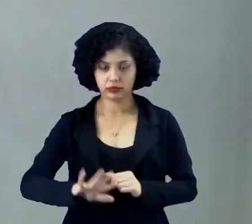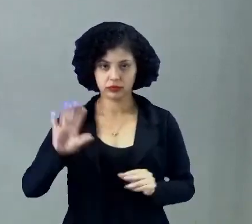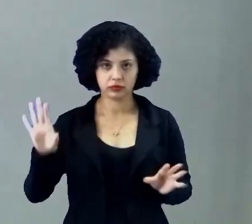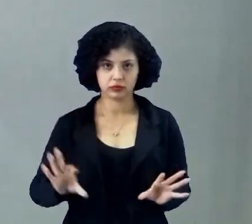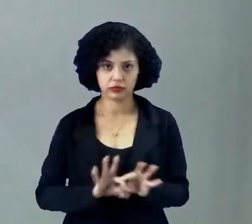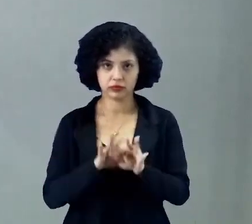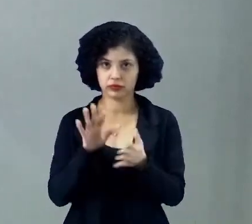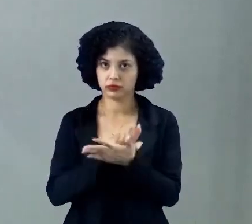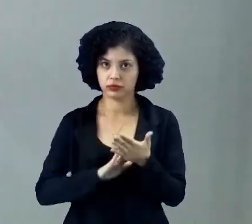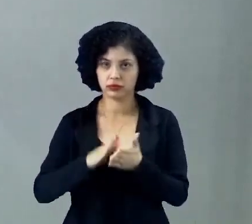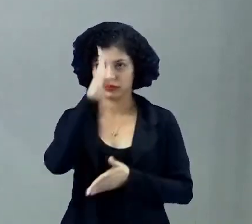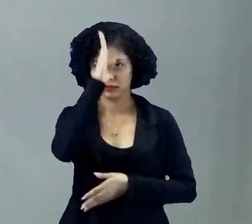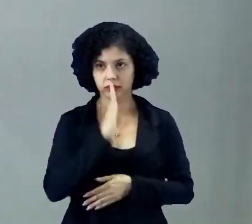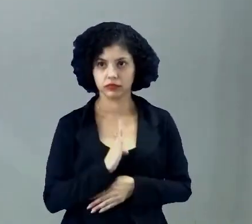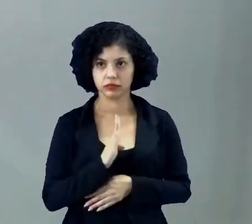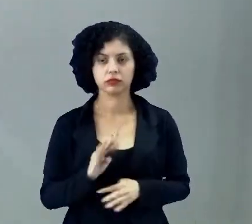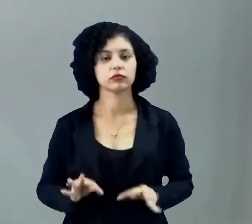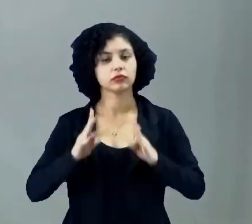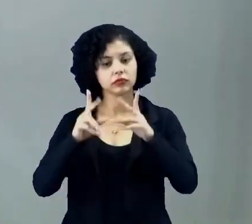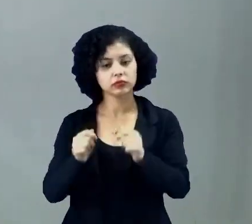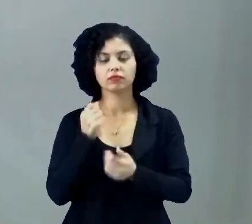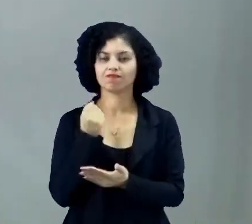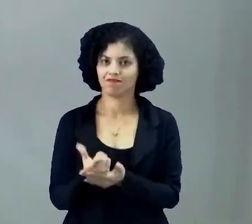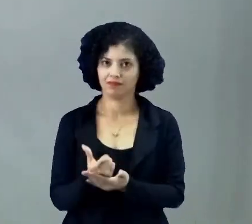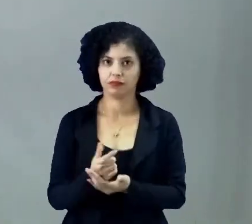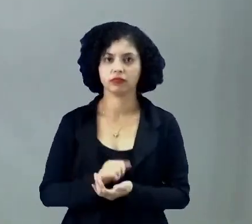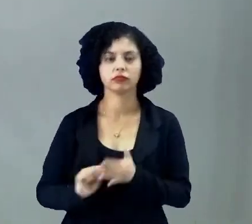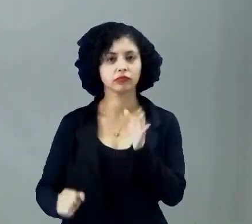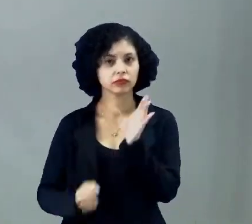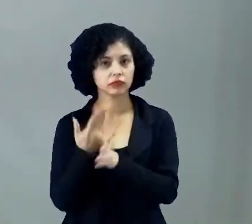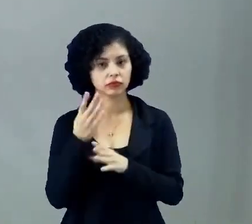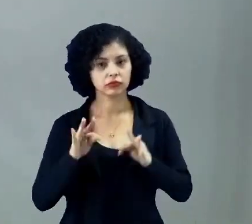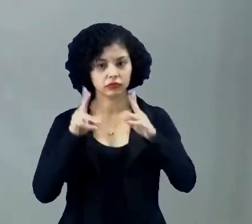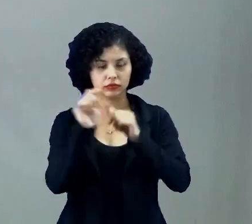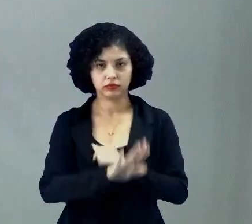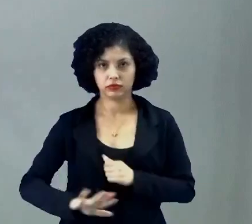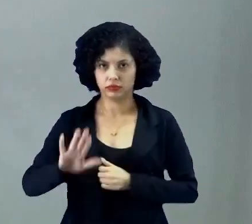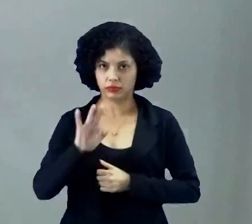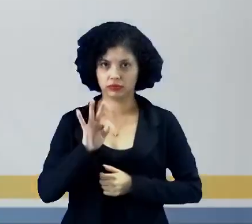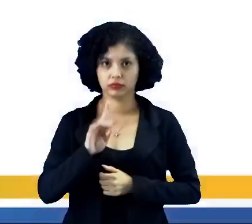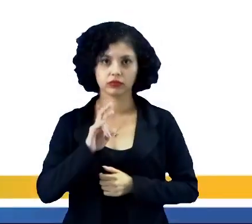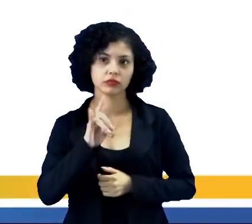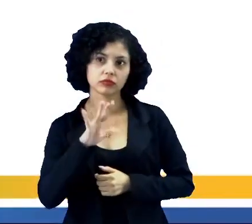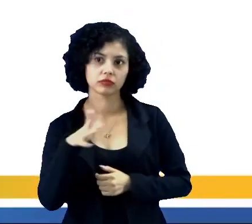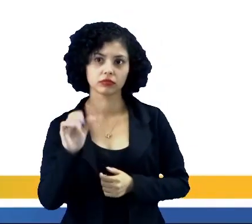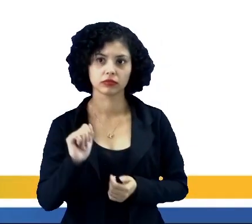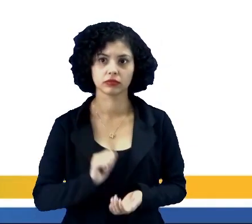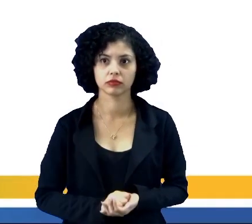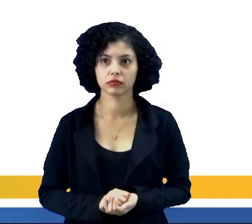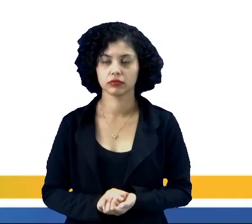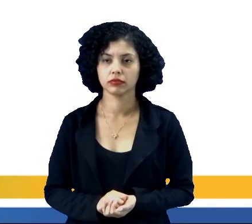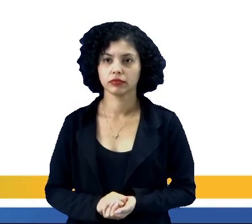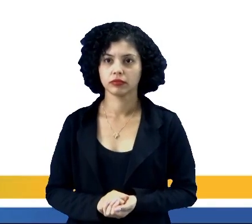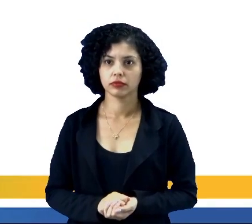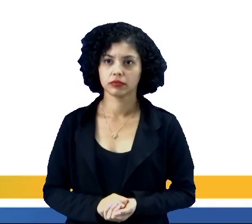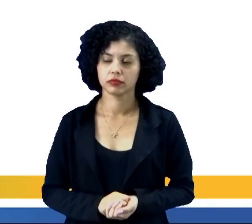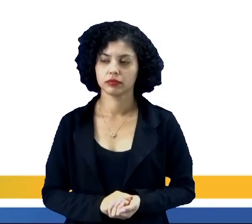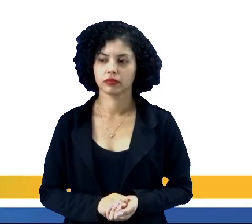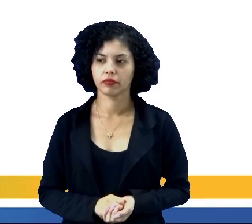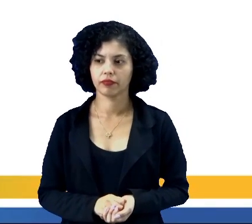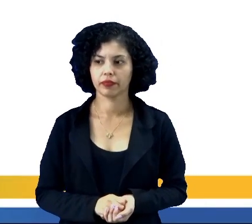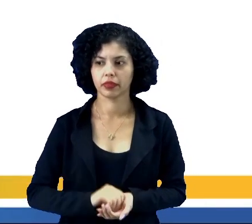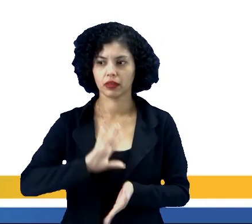ali, nada de graça, tem um custo. E a origem de tudo isso é a tributação. Vamos